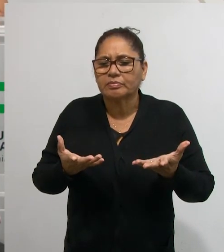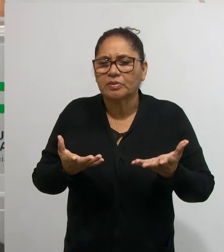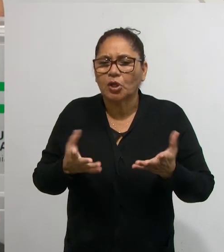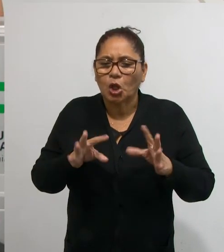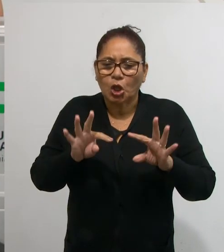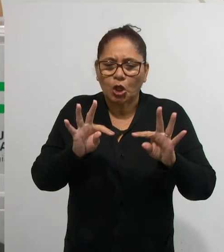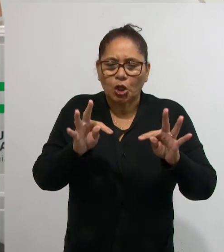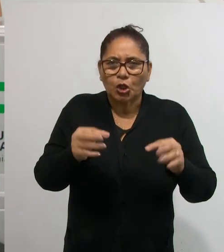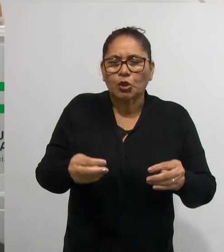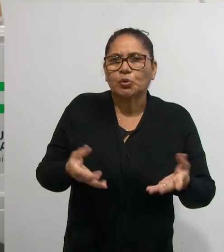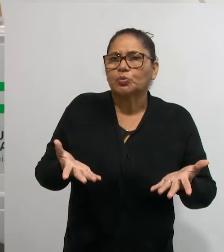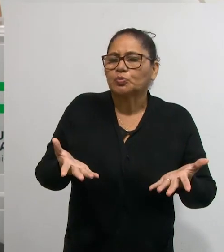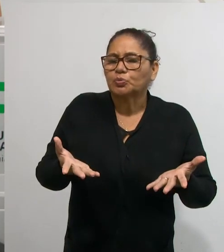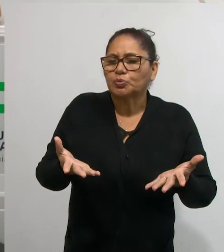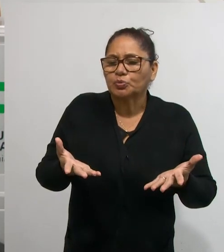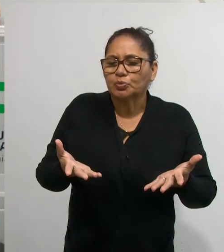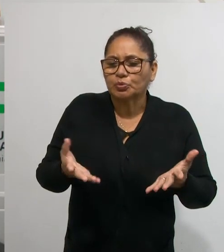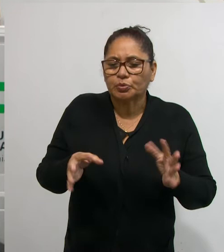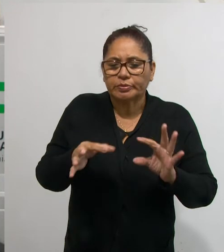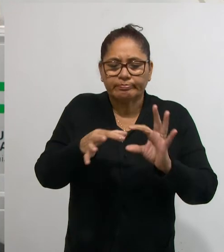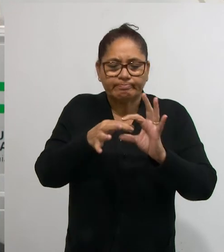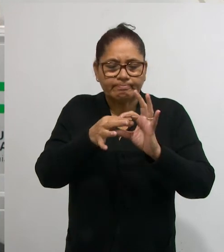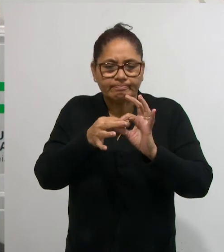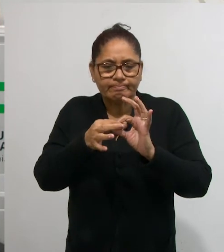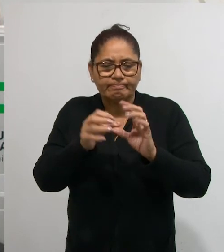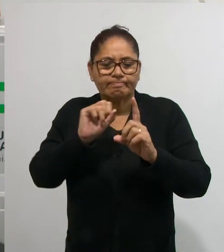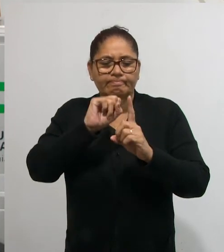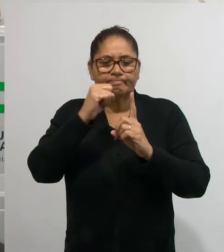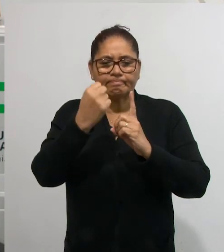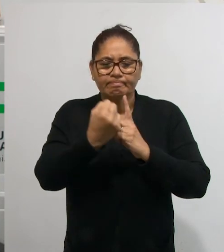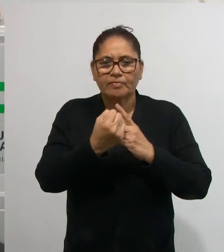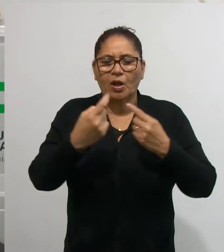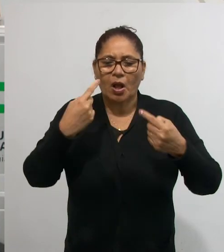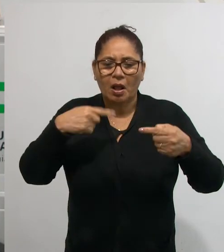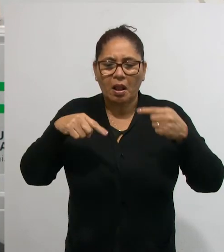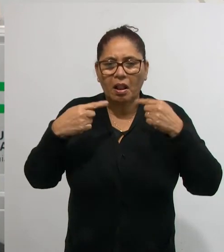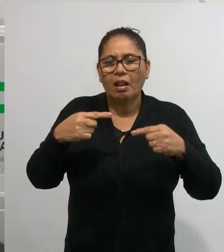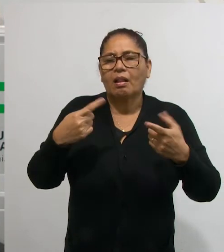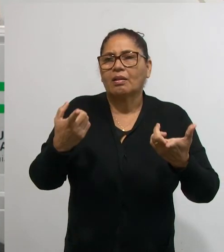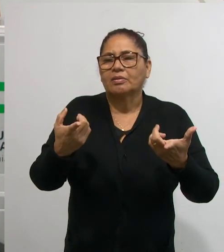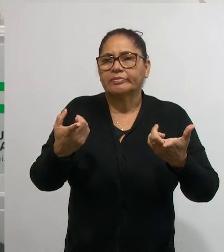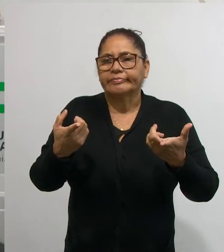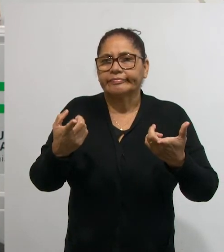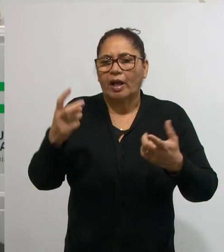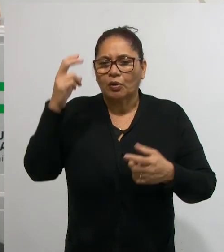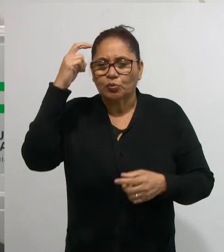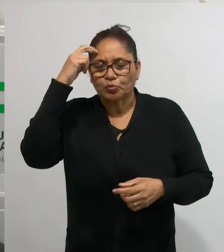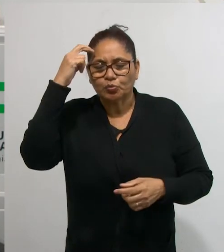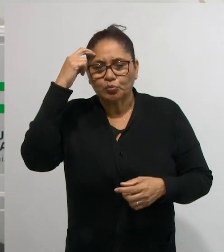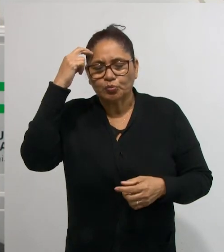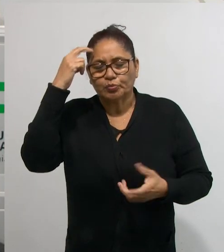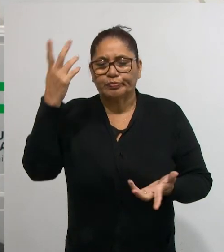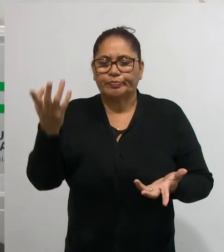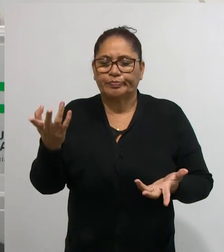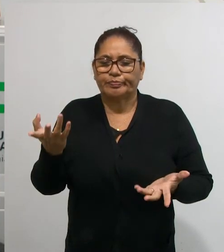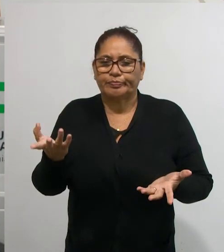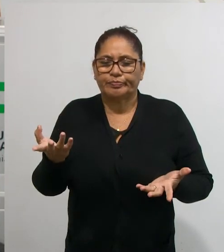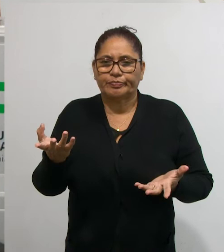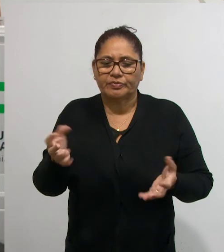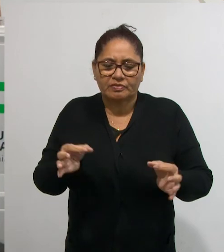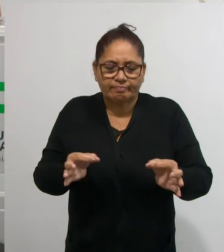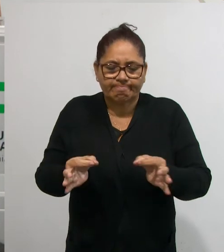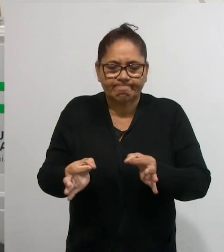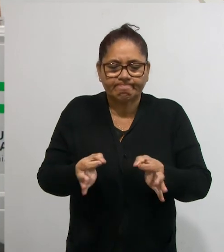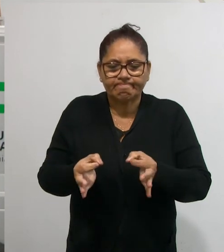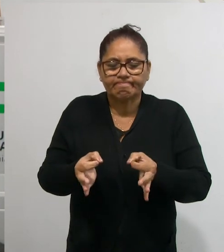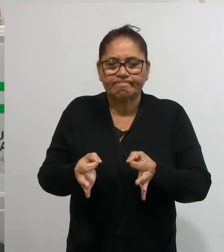luz, isso tudo à luz de um contexto social, político, econômico, cultural, que vai dar essa